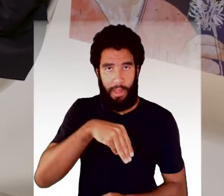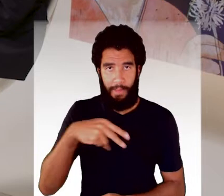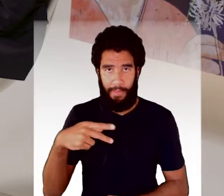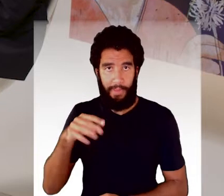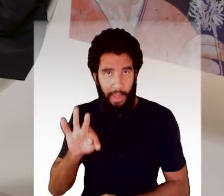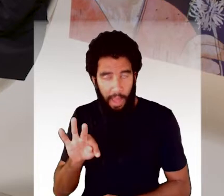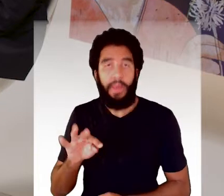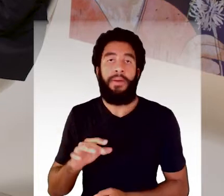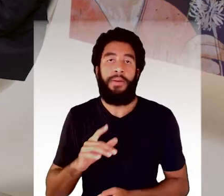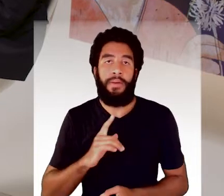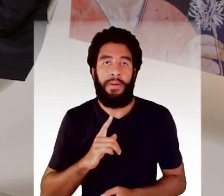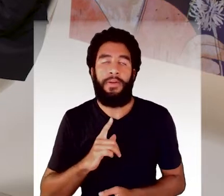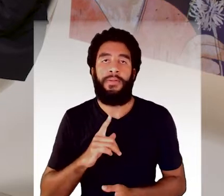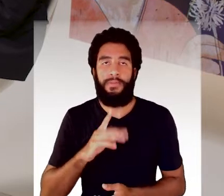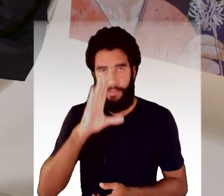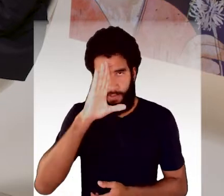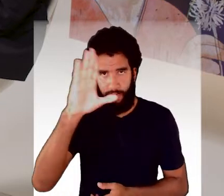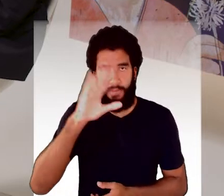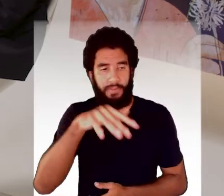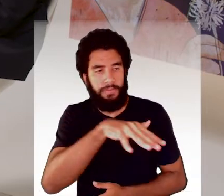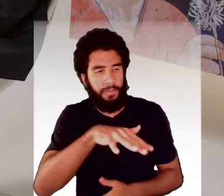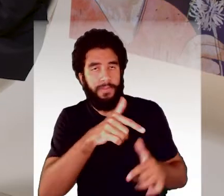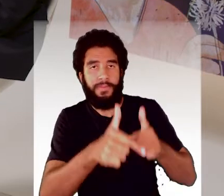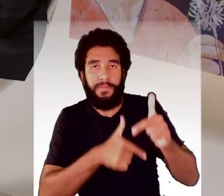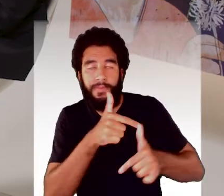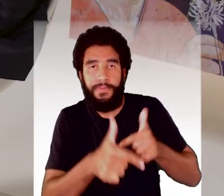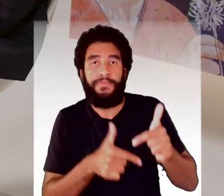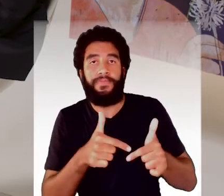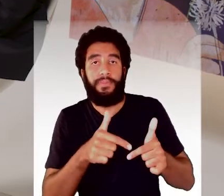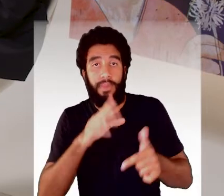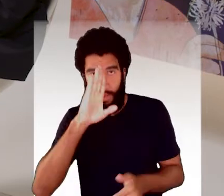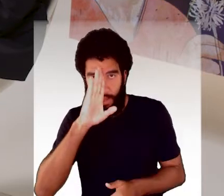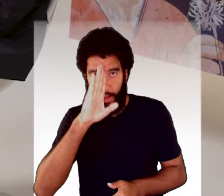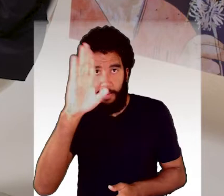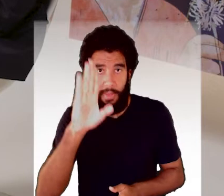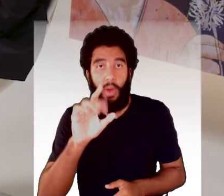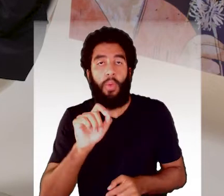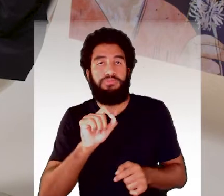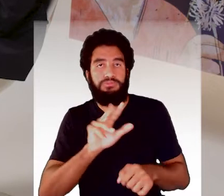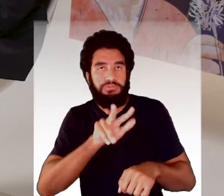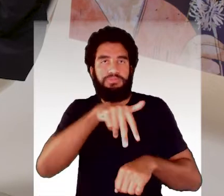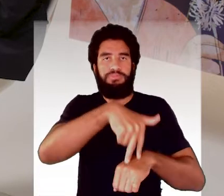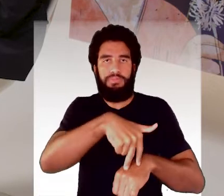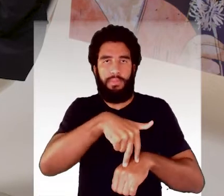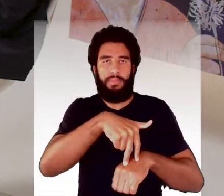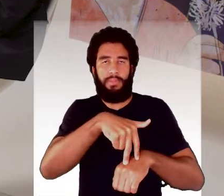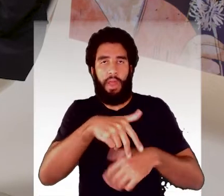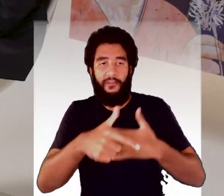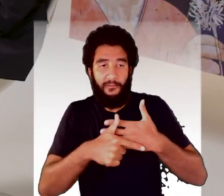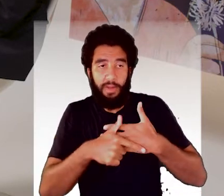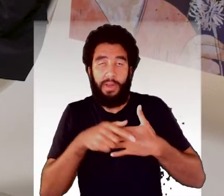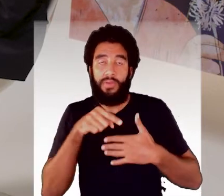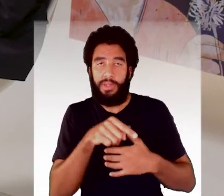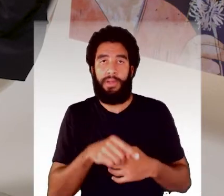ambiente do trabalho, uma de suas áreas prioritárias de atuação. Especificamente no que diz respeito aos frigoríficos,